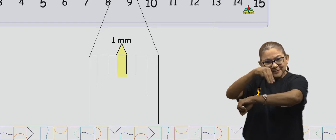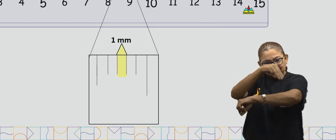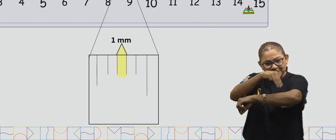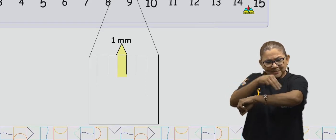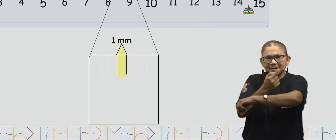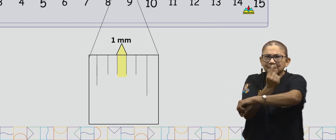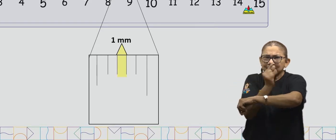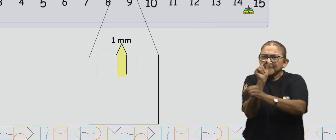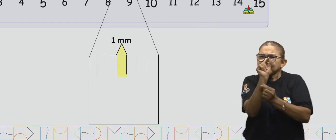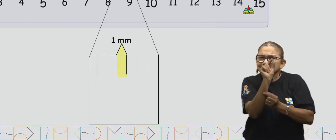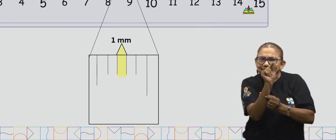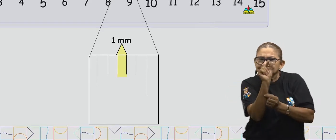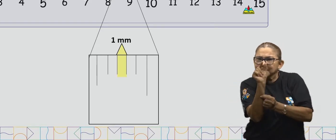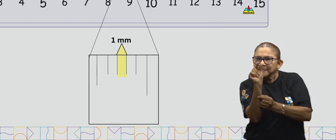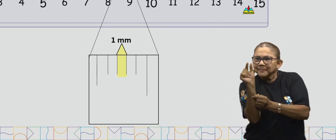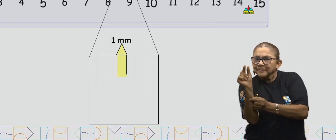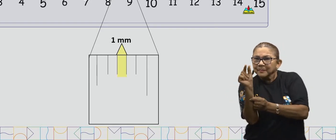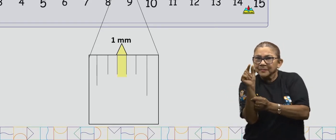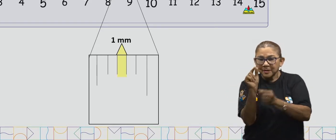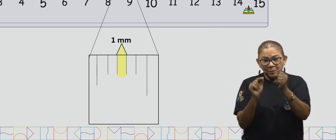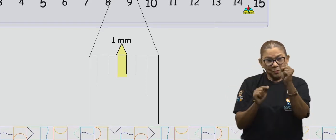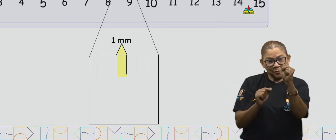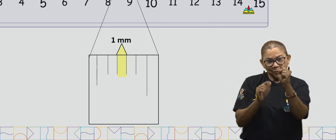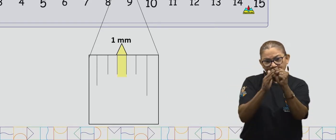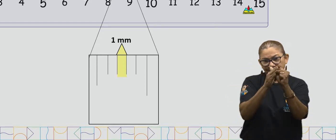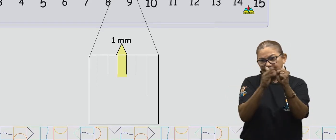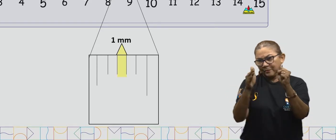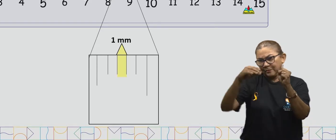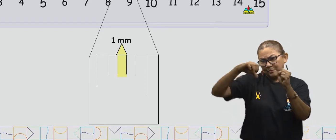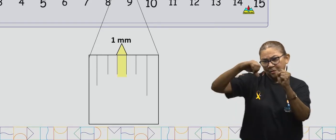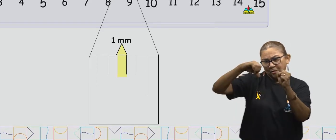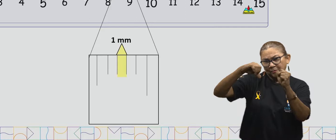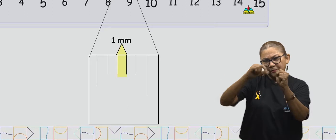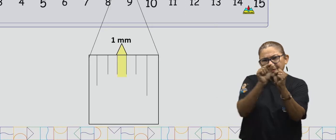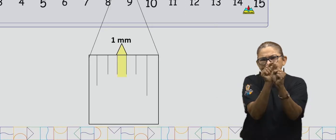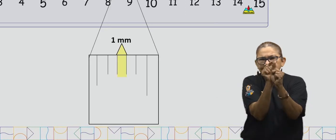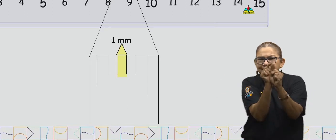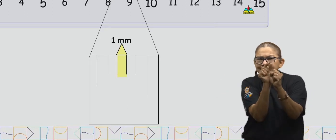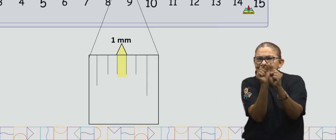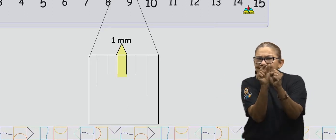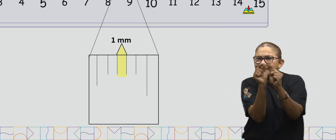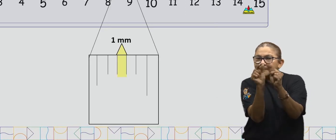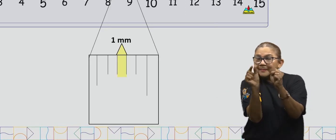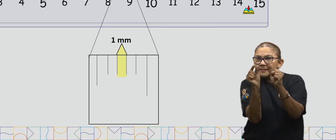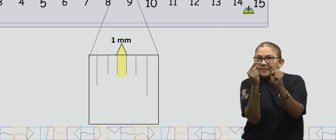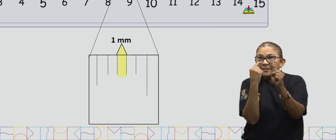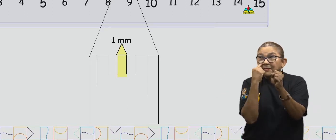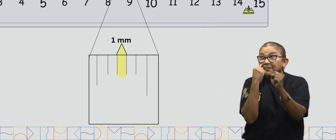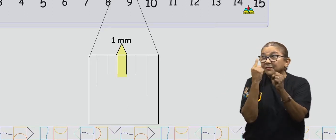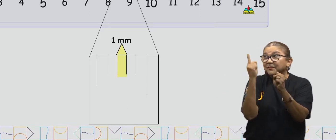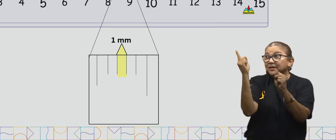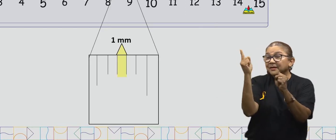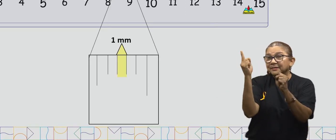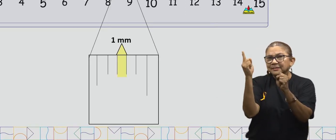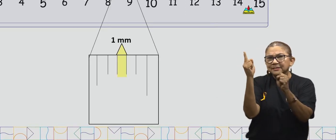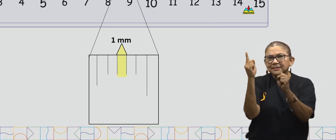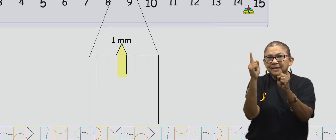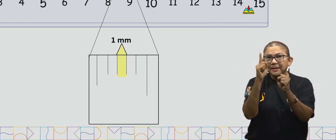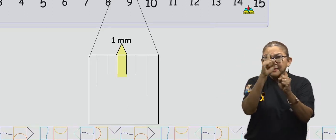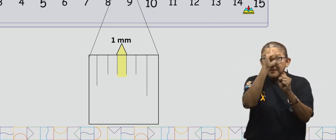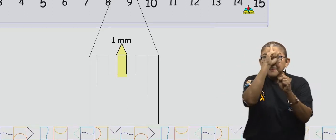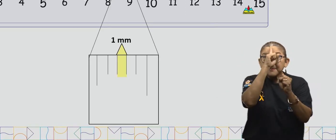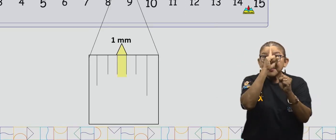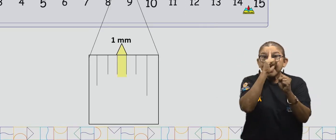ampliamos a parte entre o número 8 e 9. Veja que em amarelo temos